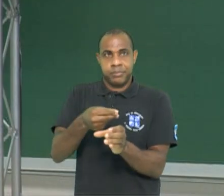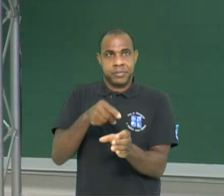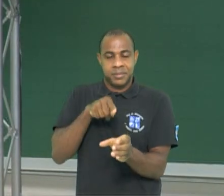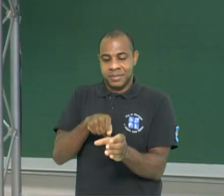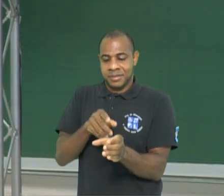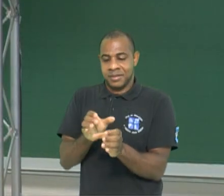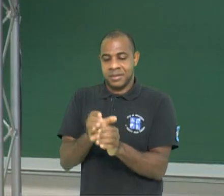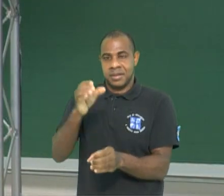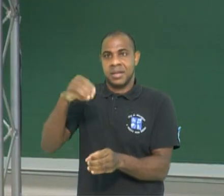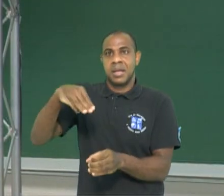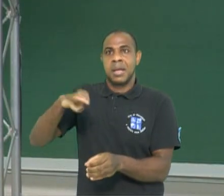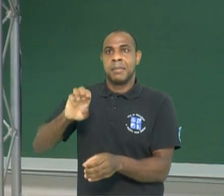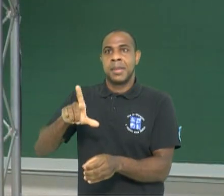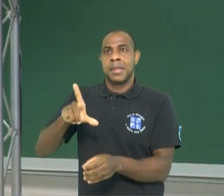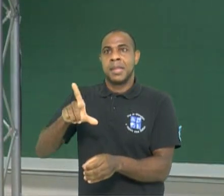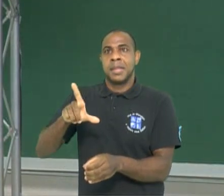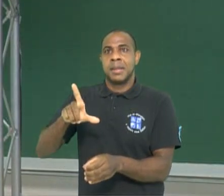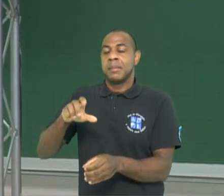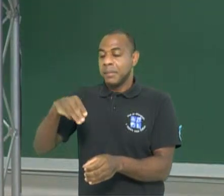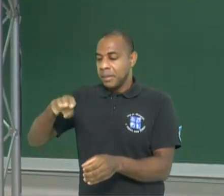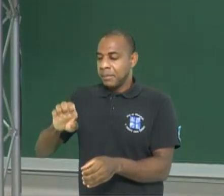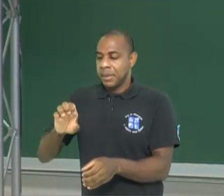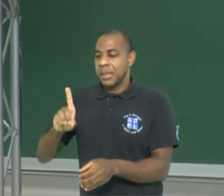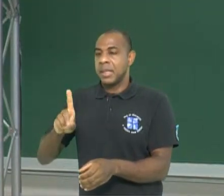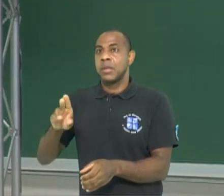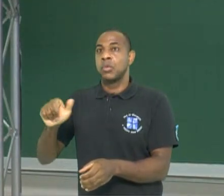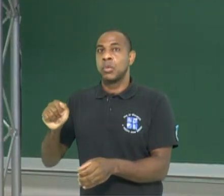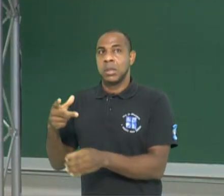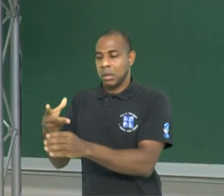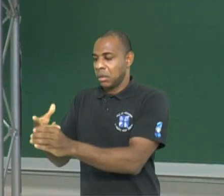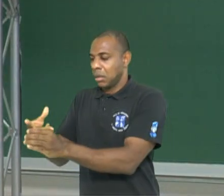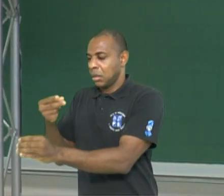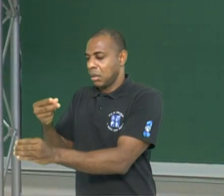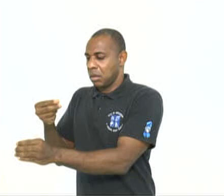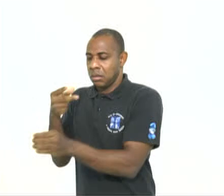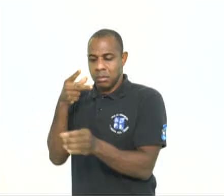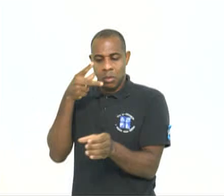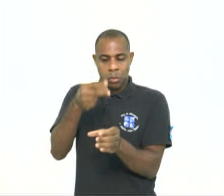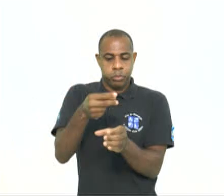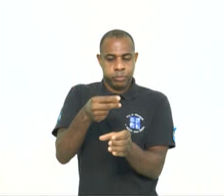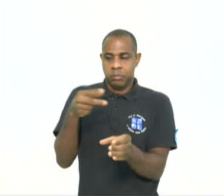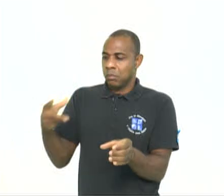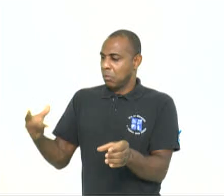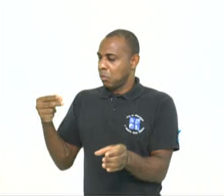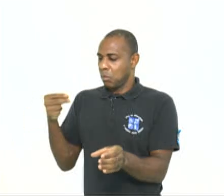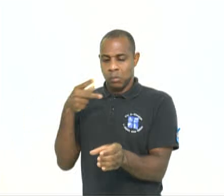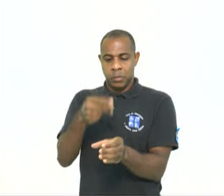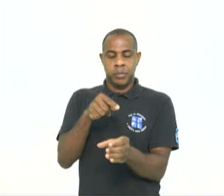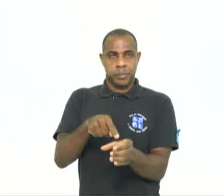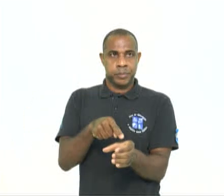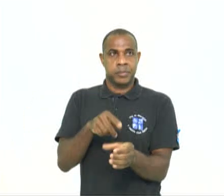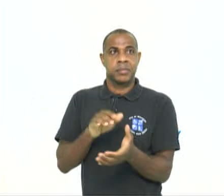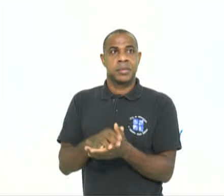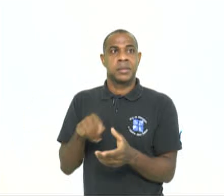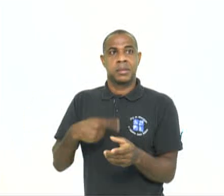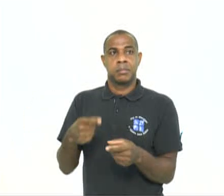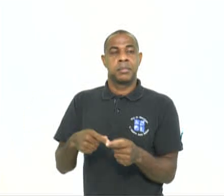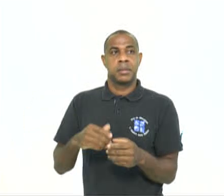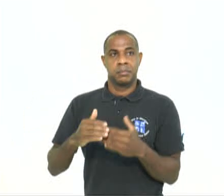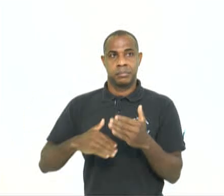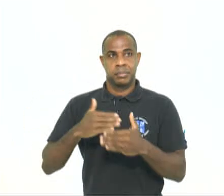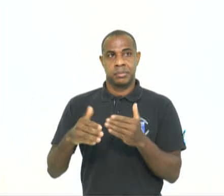né, de um dos ossos ali do doador, uma certa quantidade de medula e depois é passado para